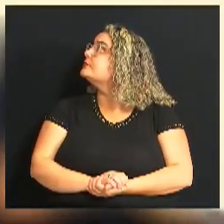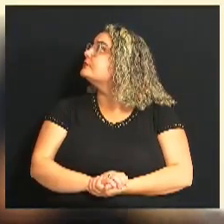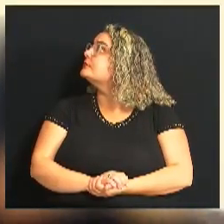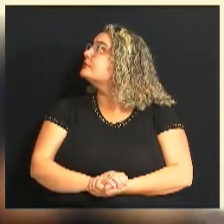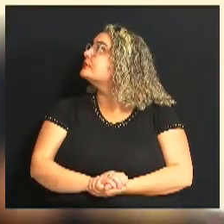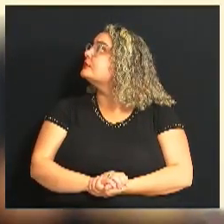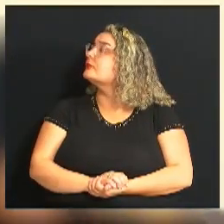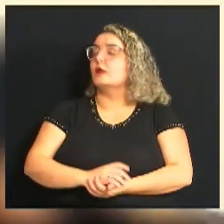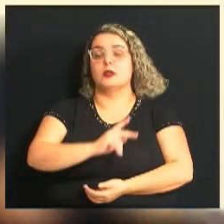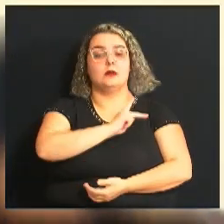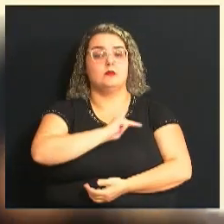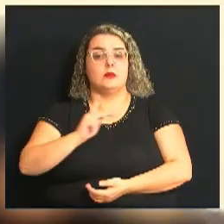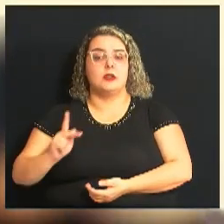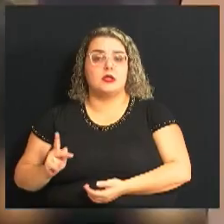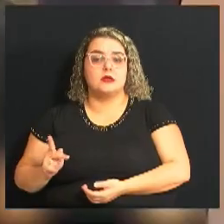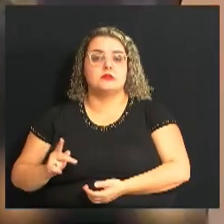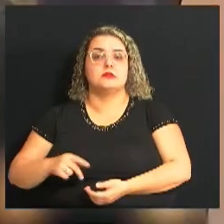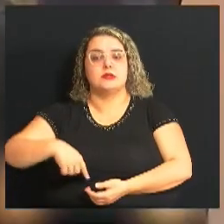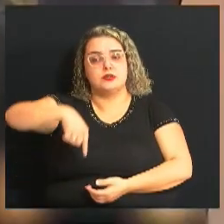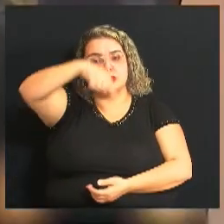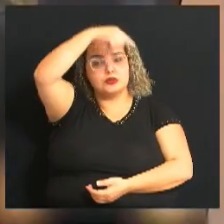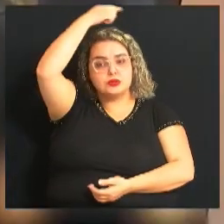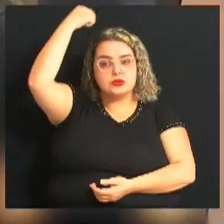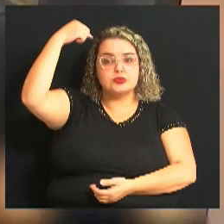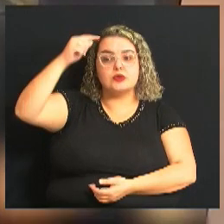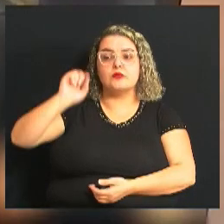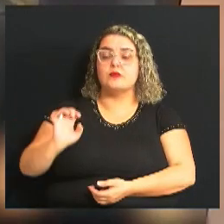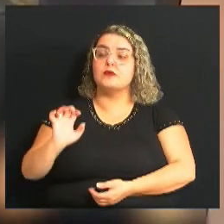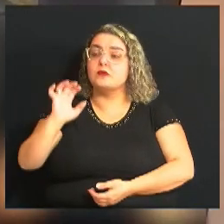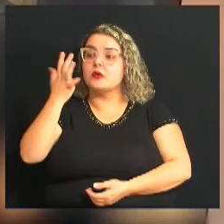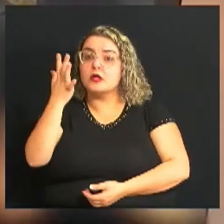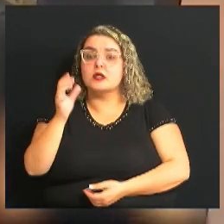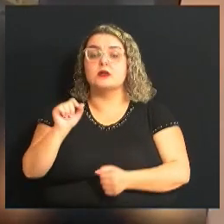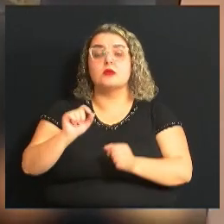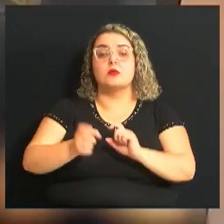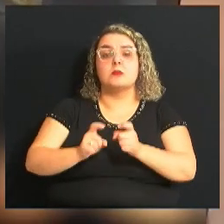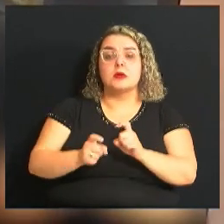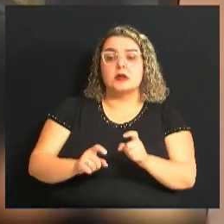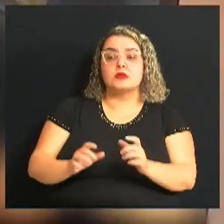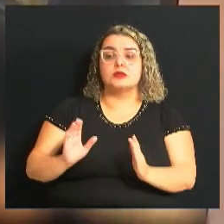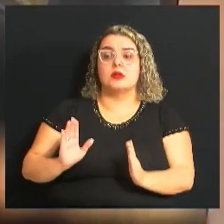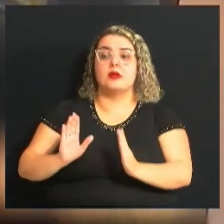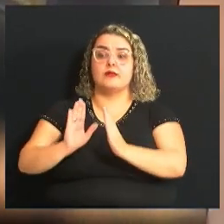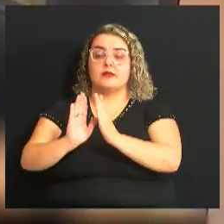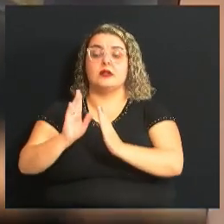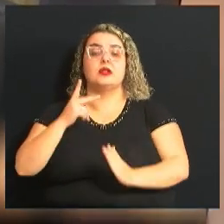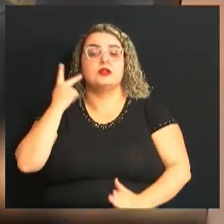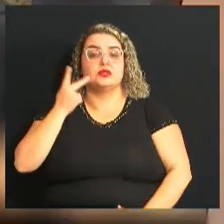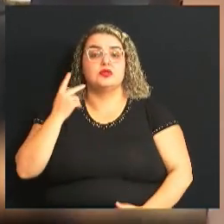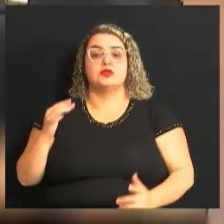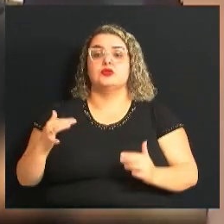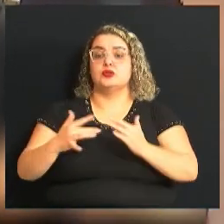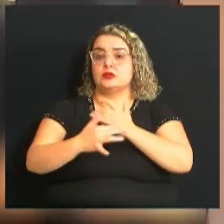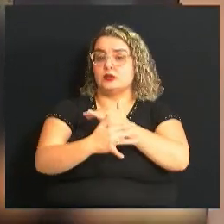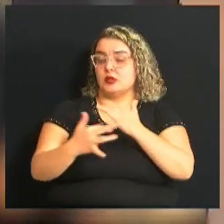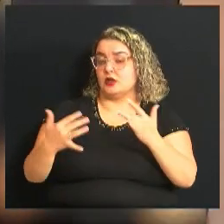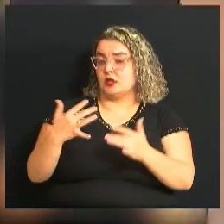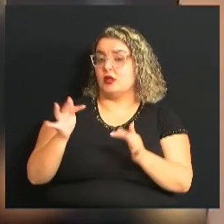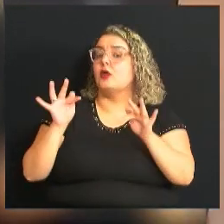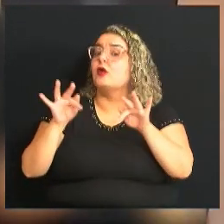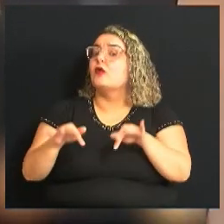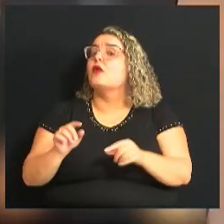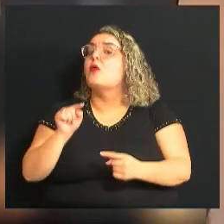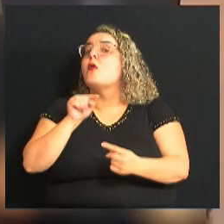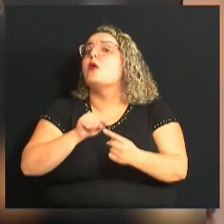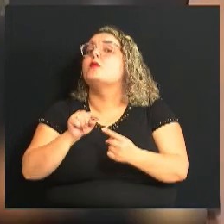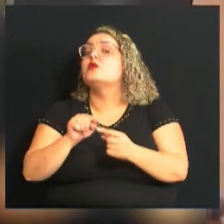Comandada pelo vereador Paulo Gaspar, foi realizada mais uma reunião da Frente Parlamentar Urbana, que tem a finalidade